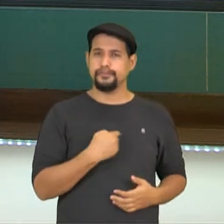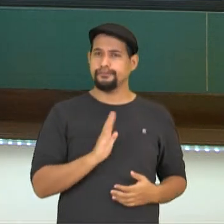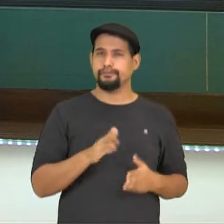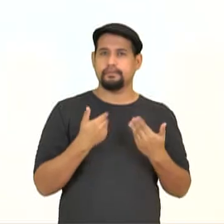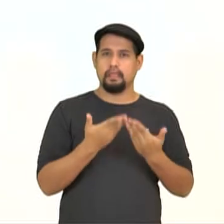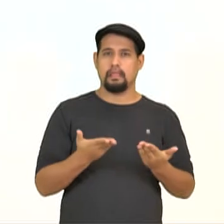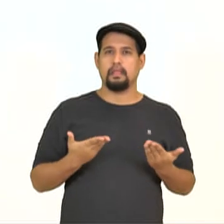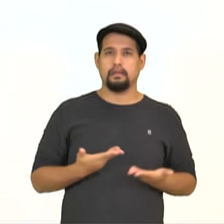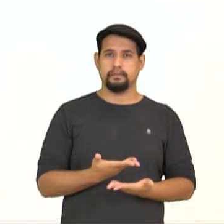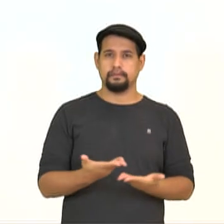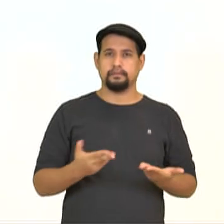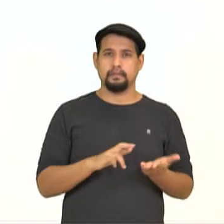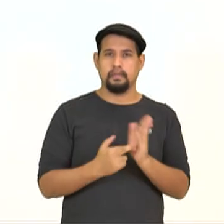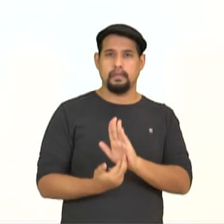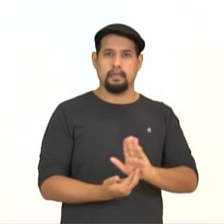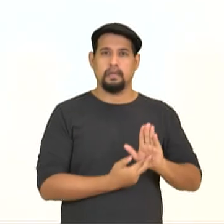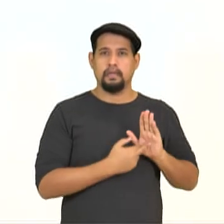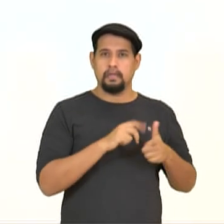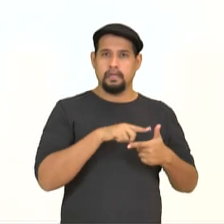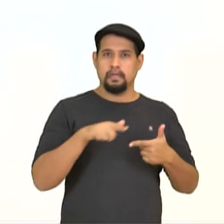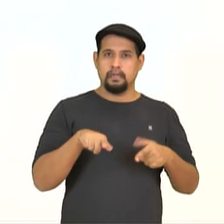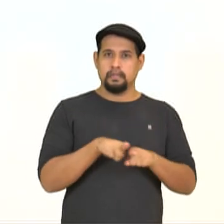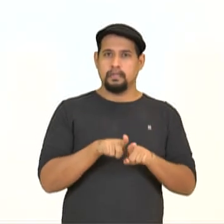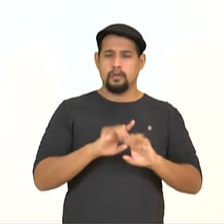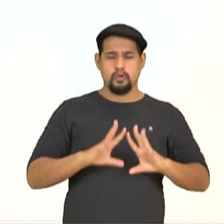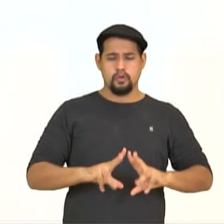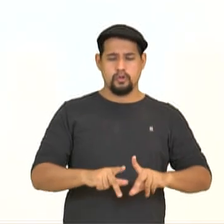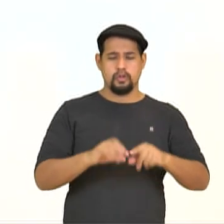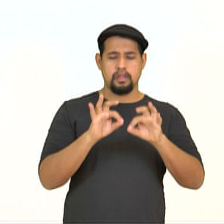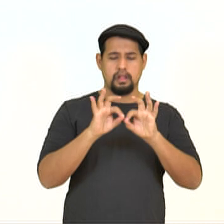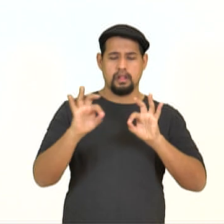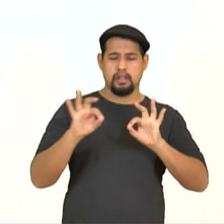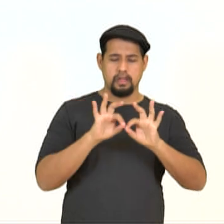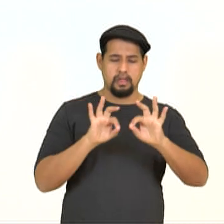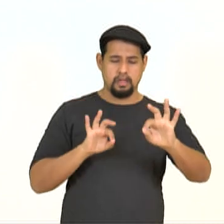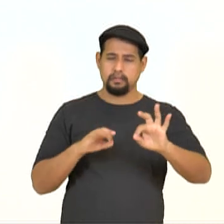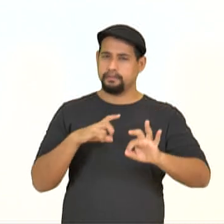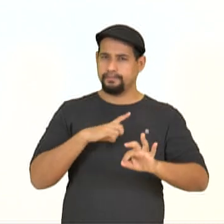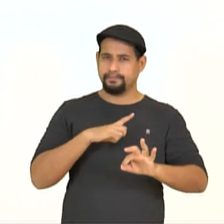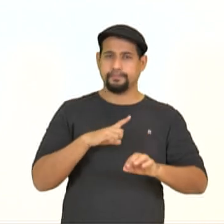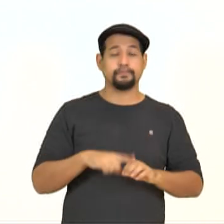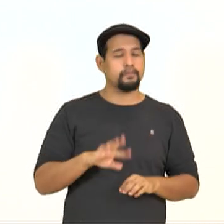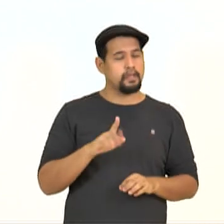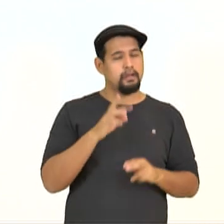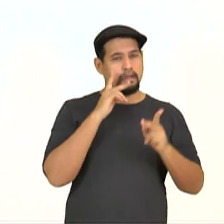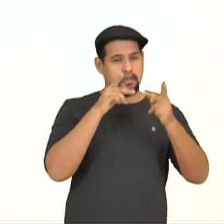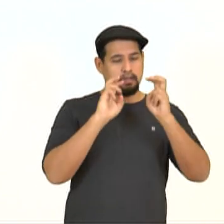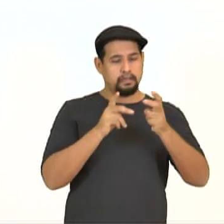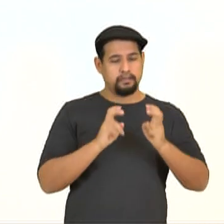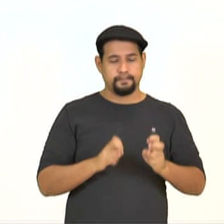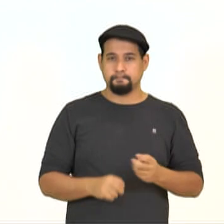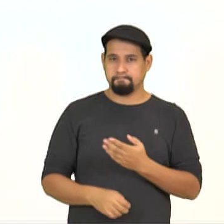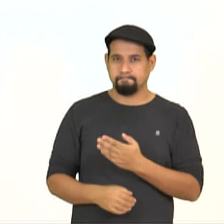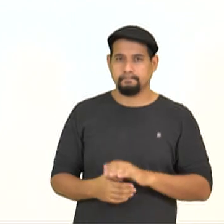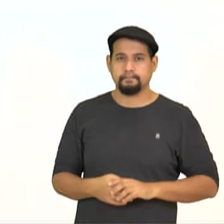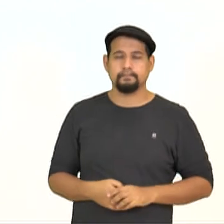para vocês, né, a representação gráfica com todas as medidas dessa estufa, né, conforme vocês estão vendo aqui.